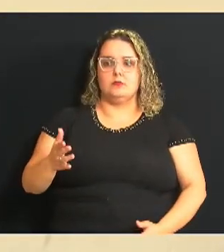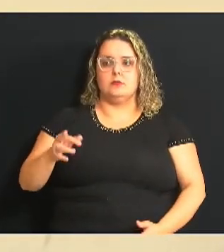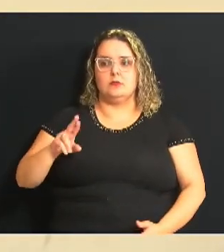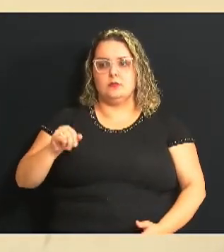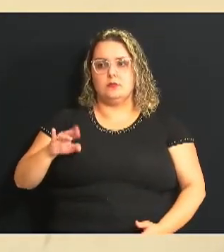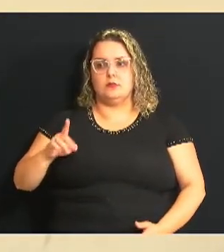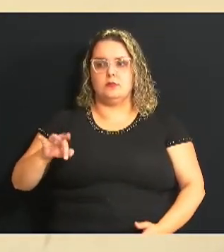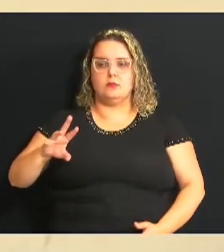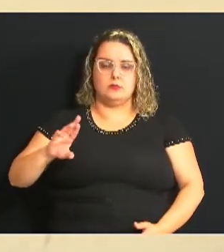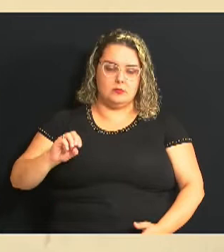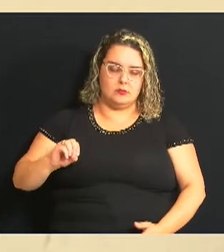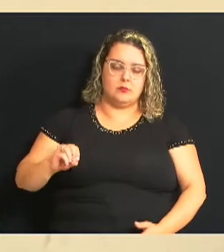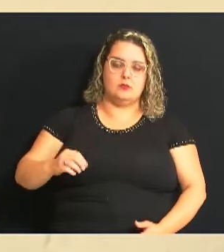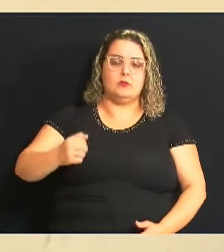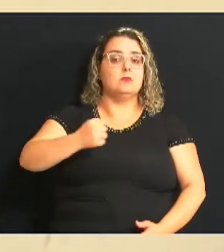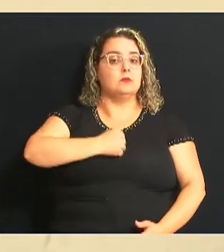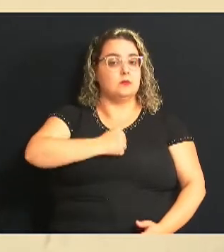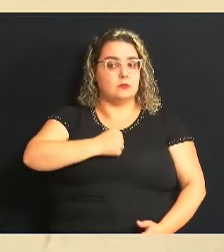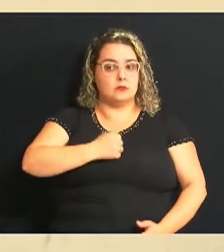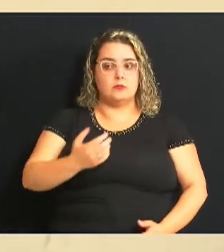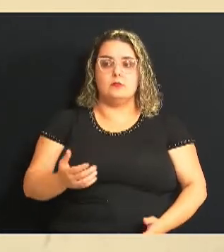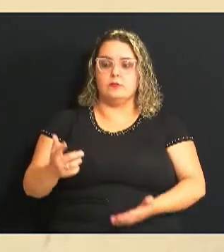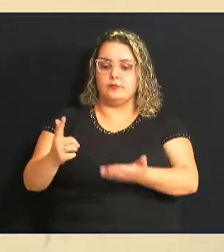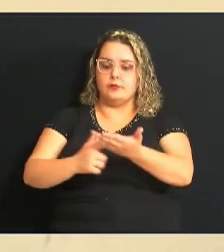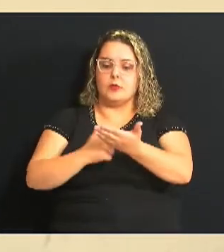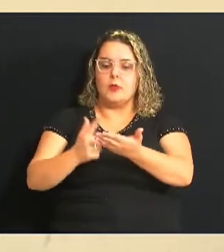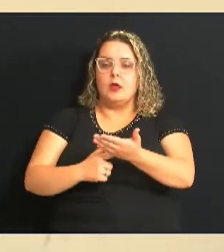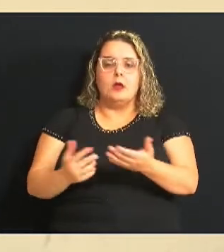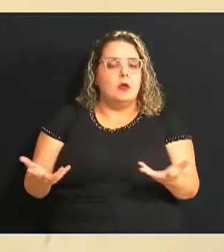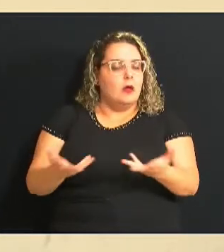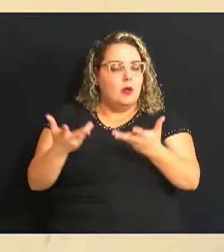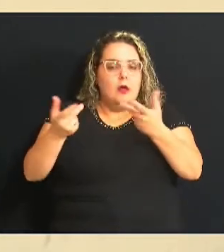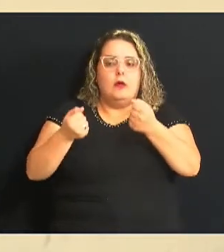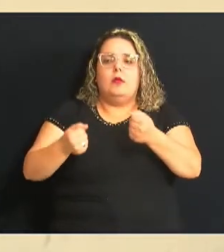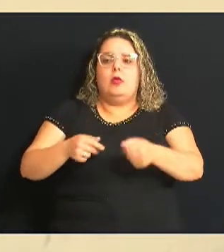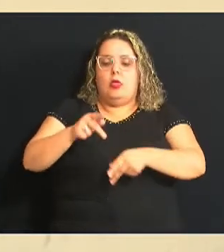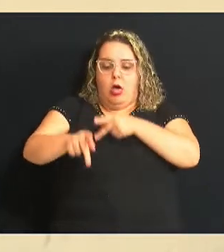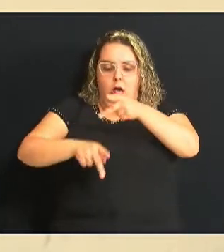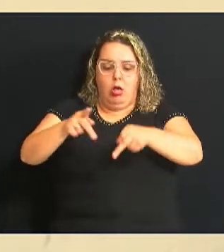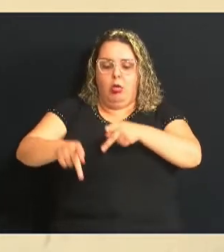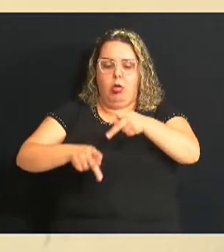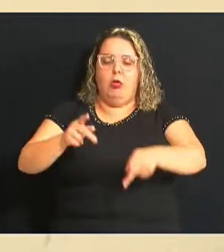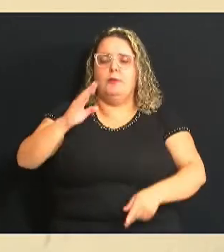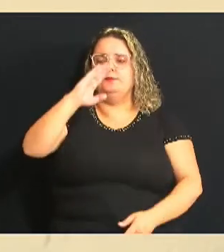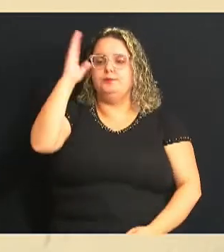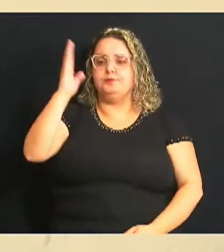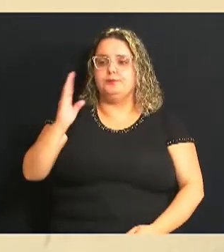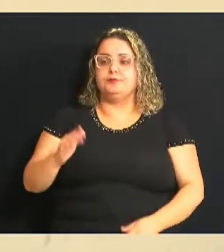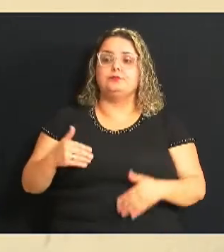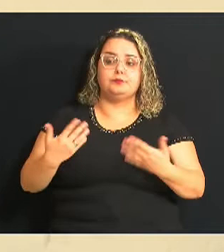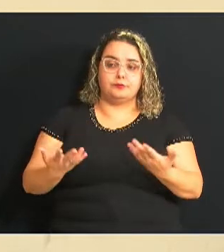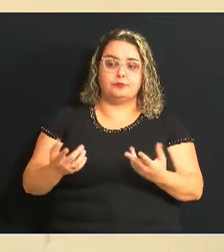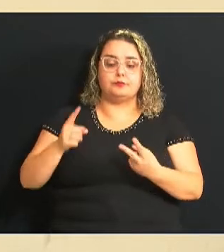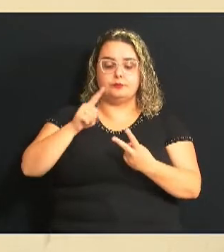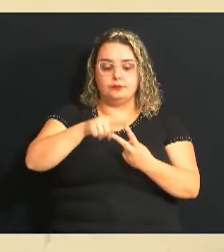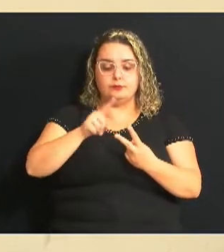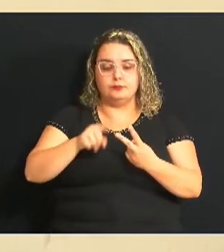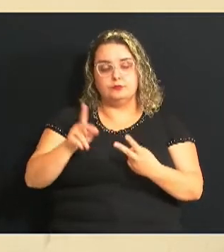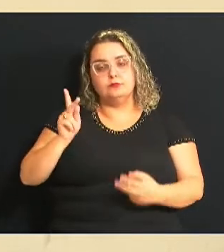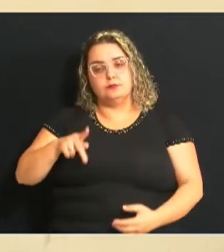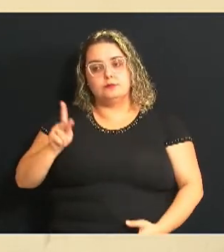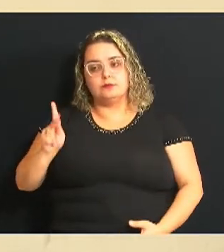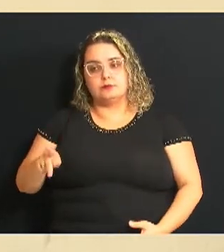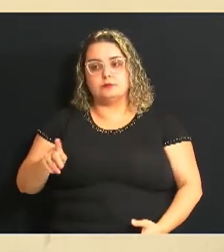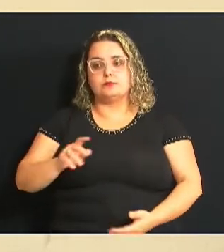e o livro extraordinário dele, O Povo Brasileiro. Então, 2 professores